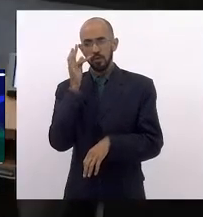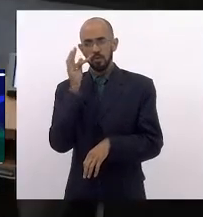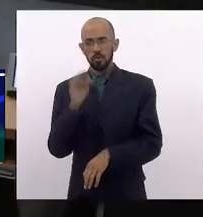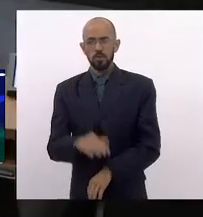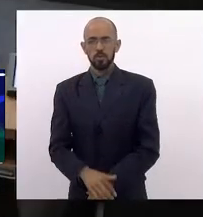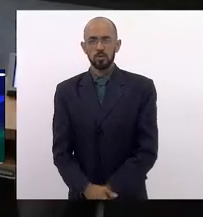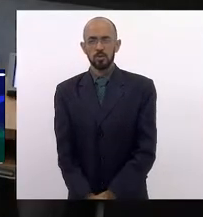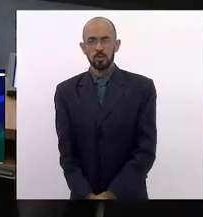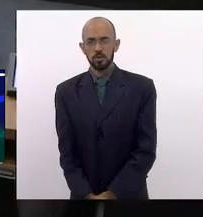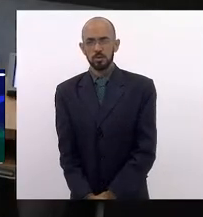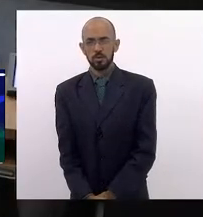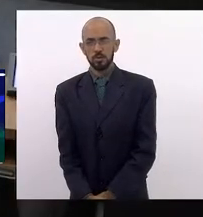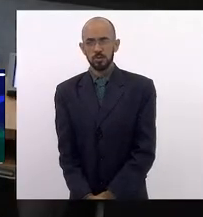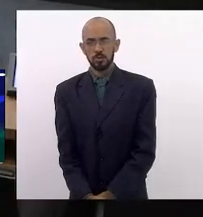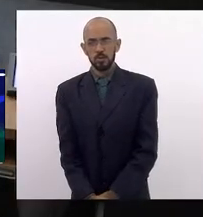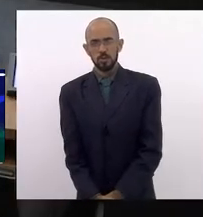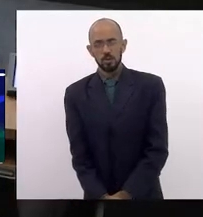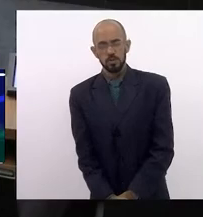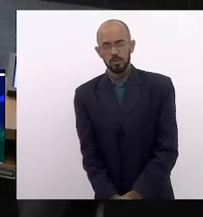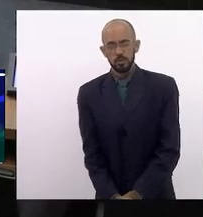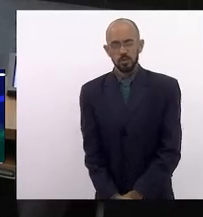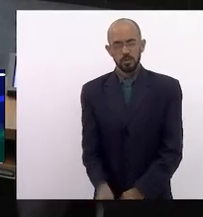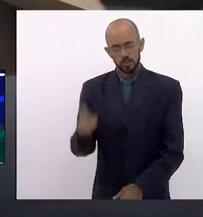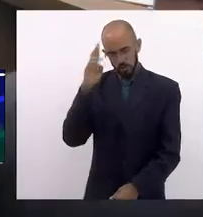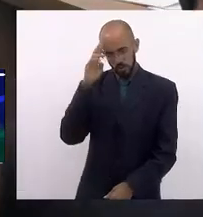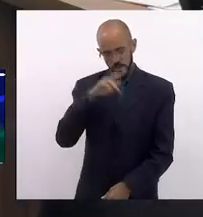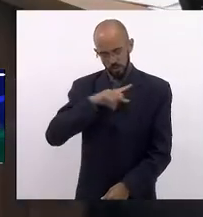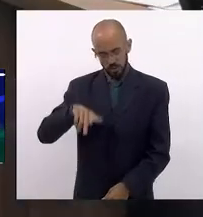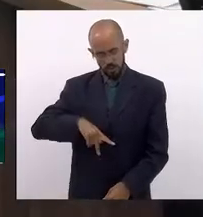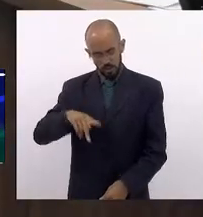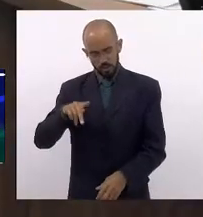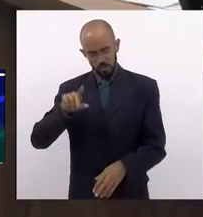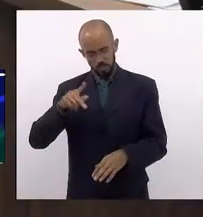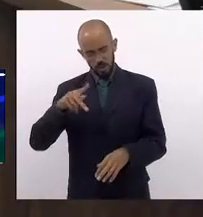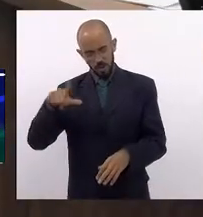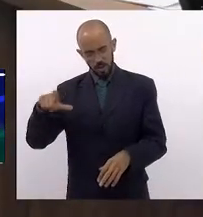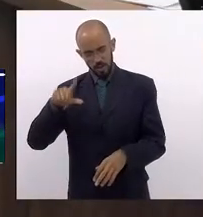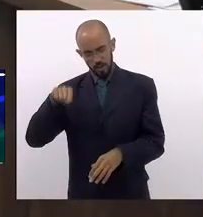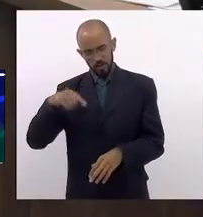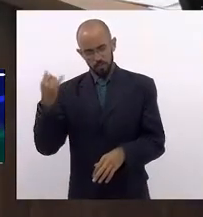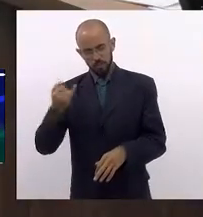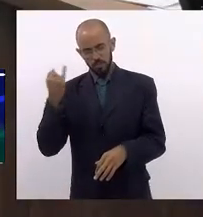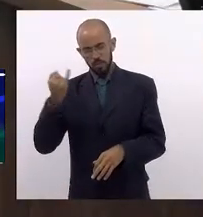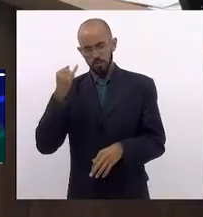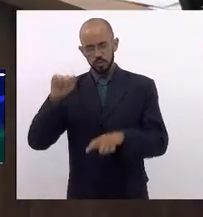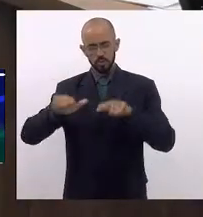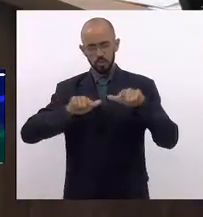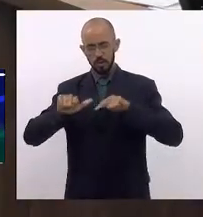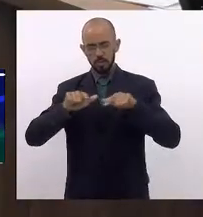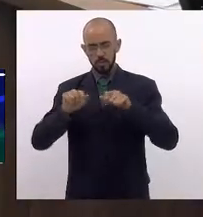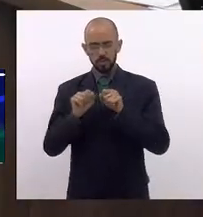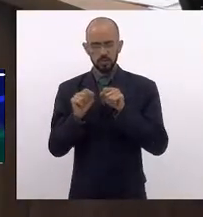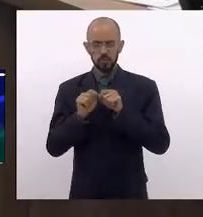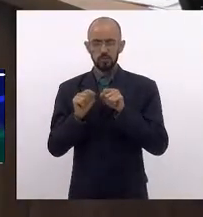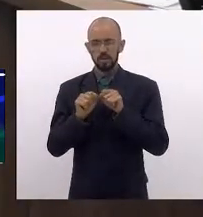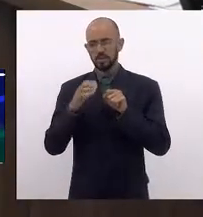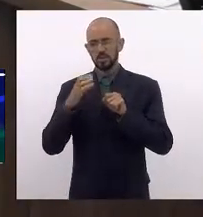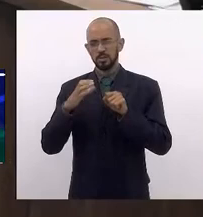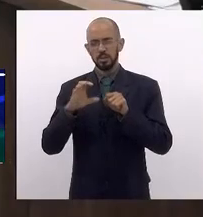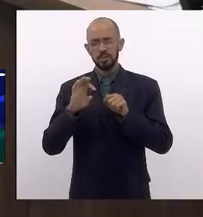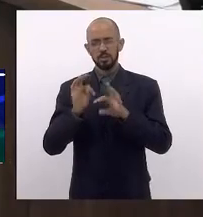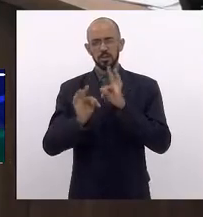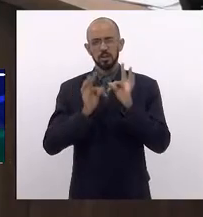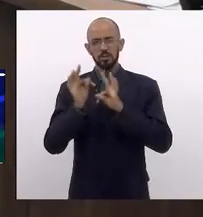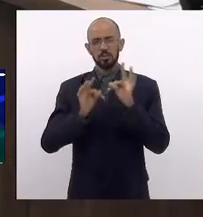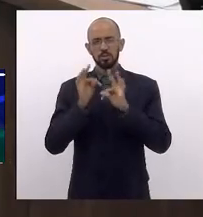E aí o seu presente o projeto é muito relevante do trabalho que vem sendo feito pela comissão de Ciência e Tecnologia em